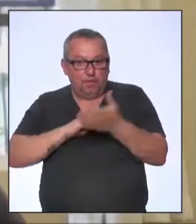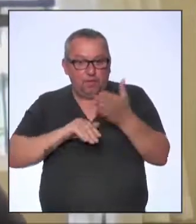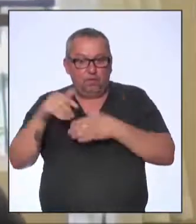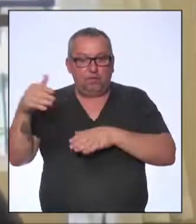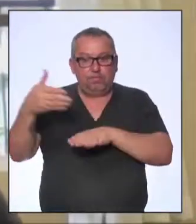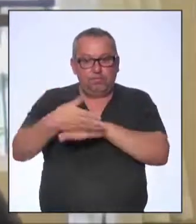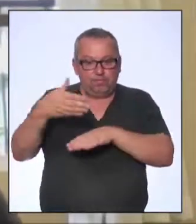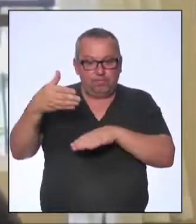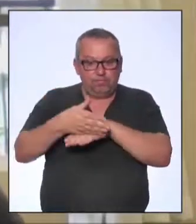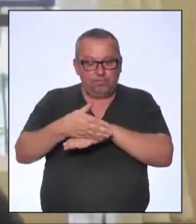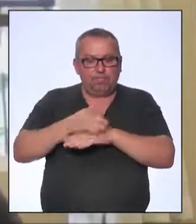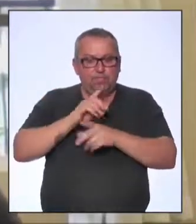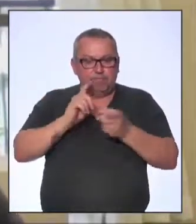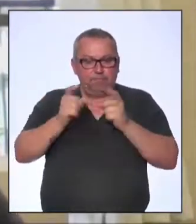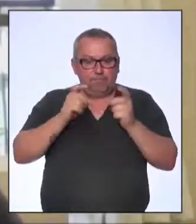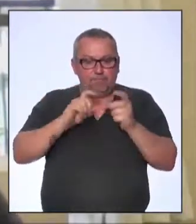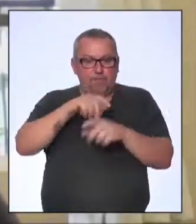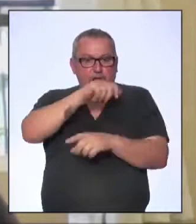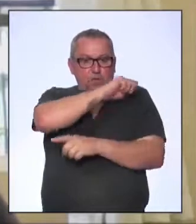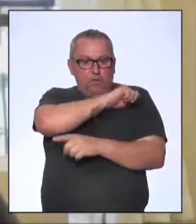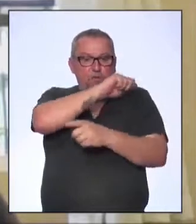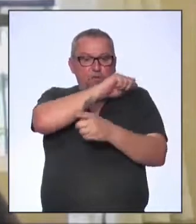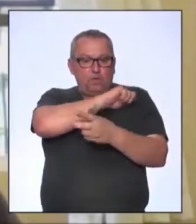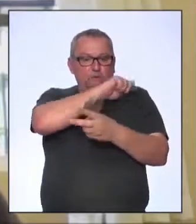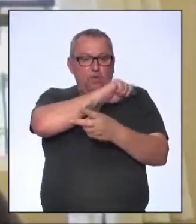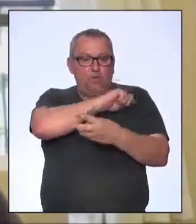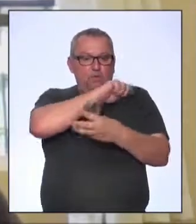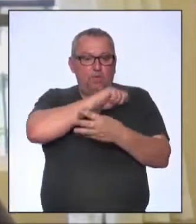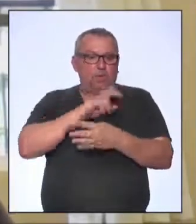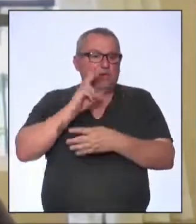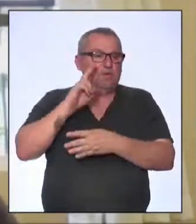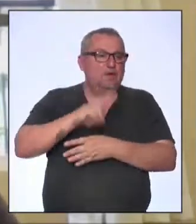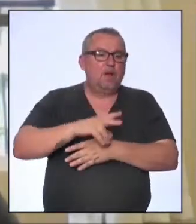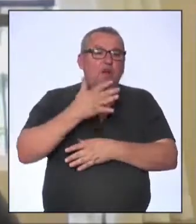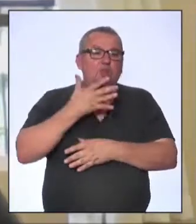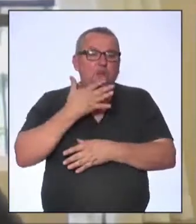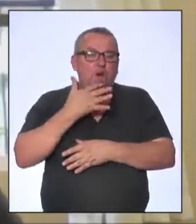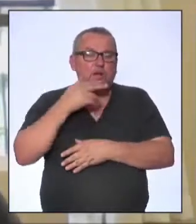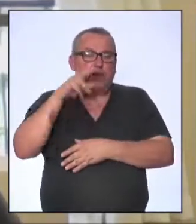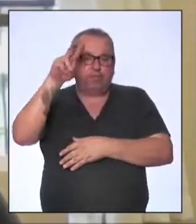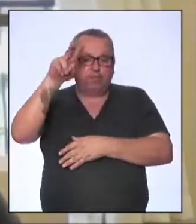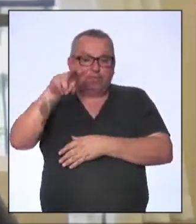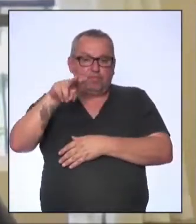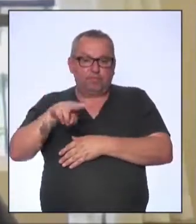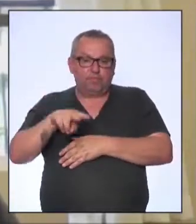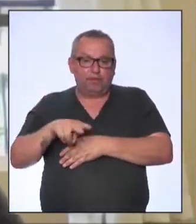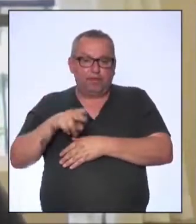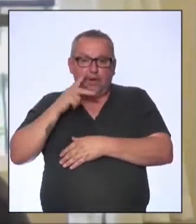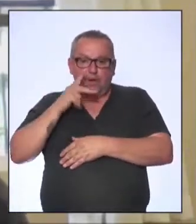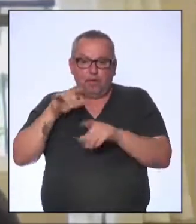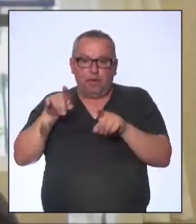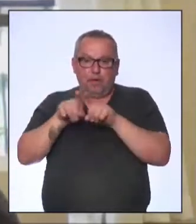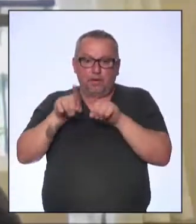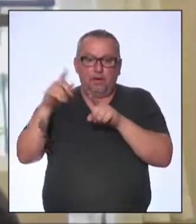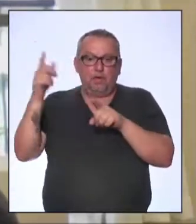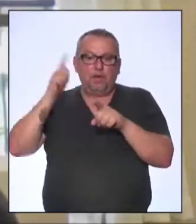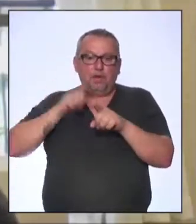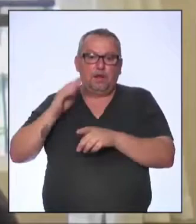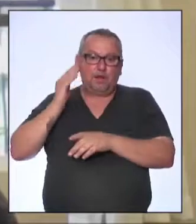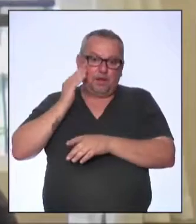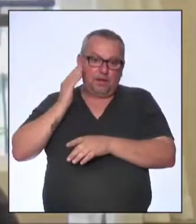participam, e aí é aluno por aluno, e a gente vai analisando a nota, todos juntos. E o pai vai entendendo que o